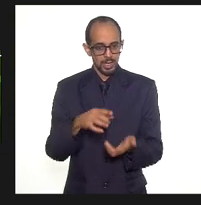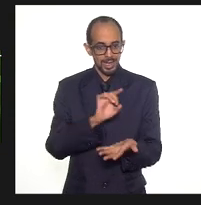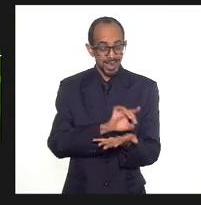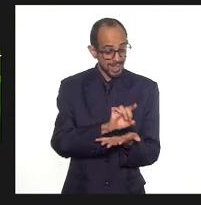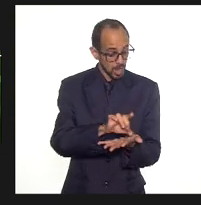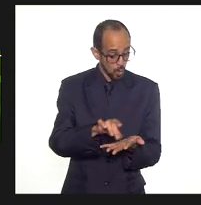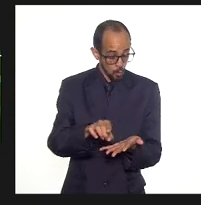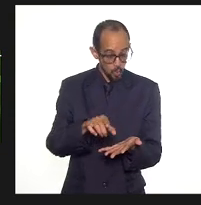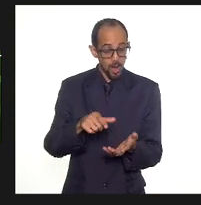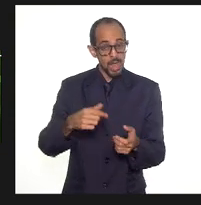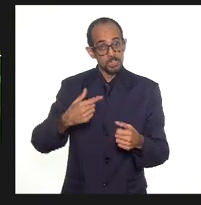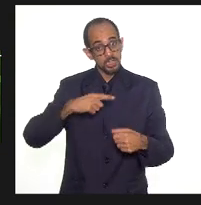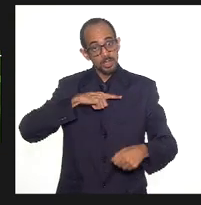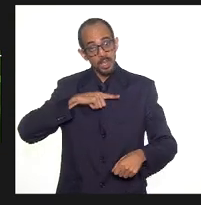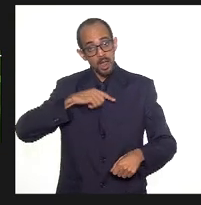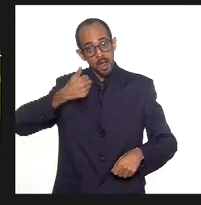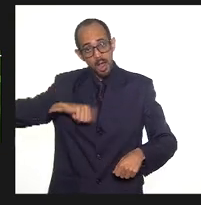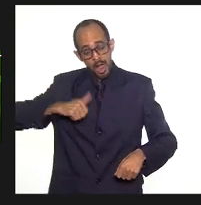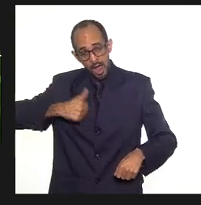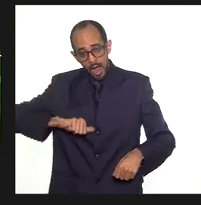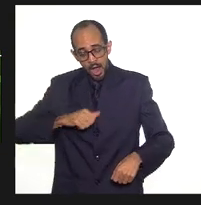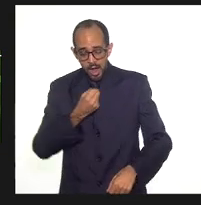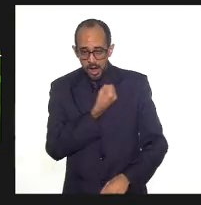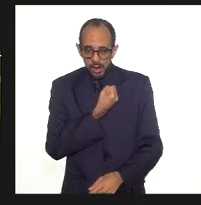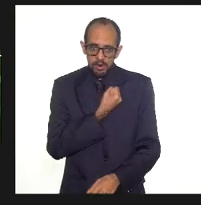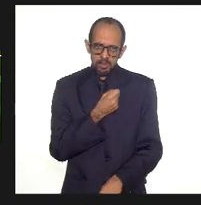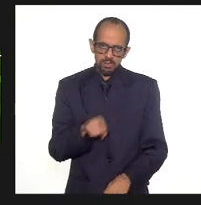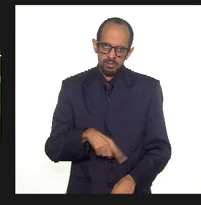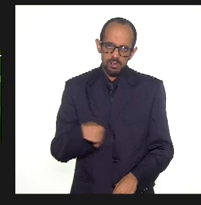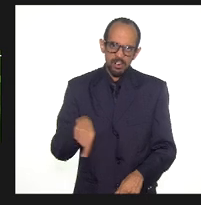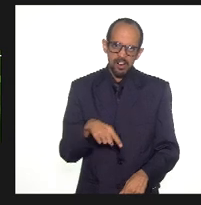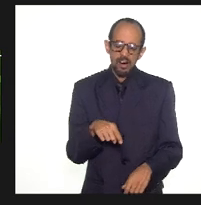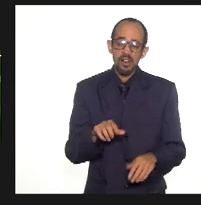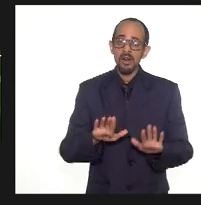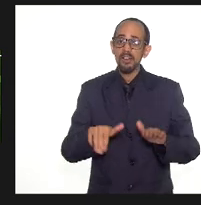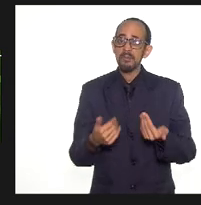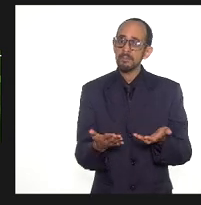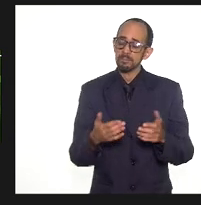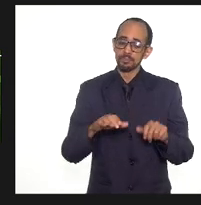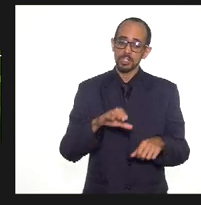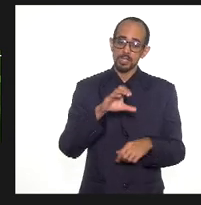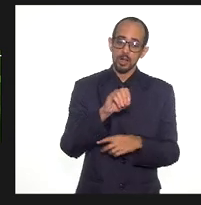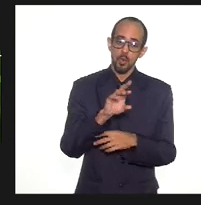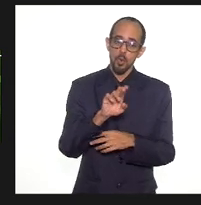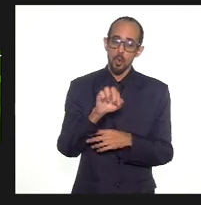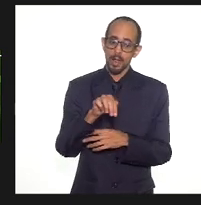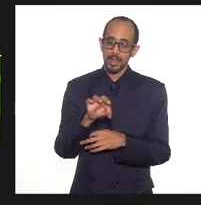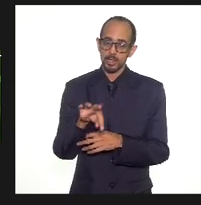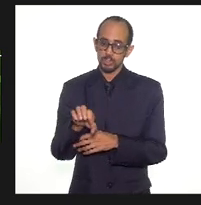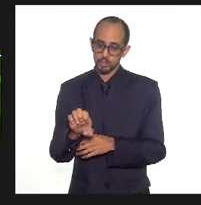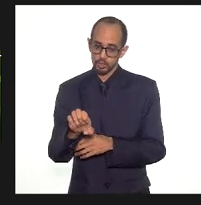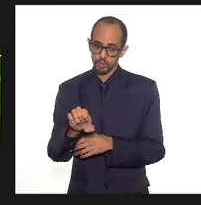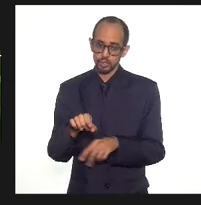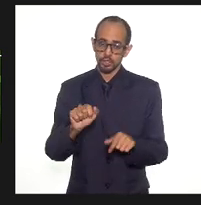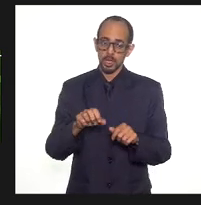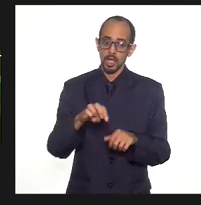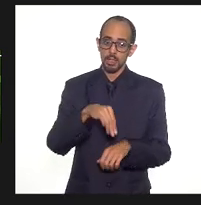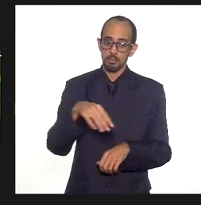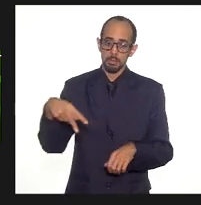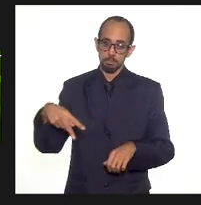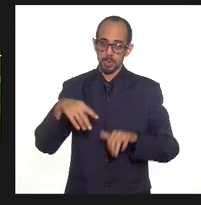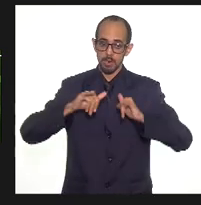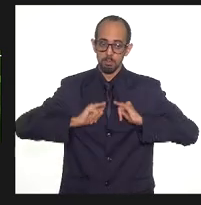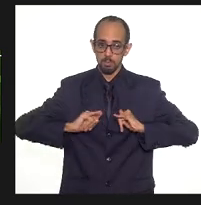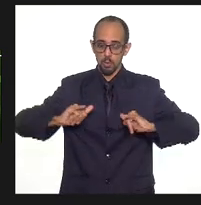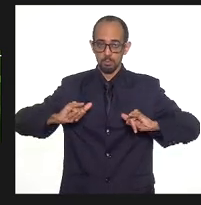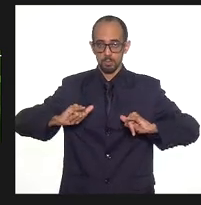medição. E aqui eu faço um alerta para a definição da corrente. Isso aqui a ANP publica mensalmente os